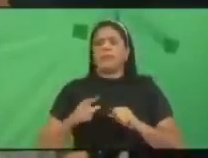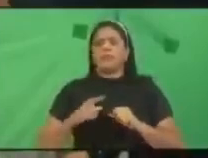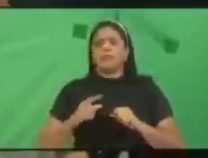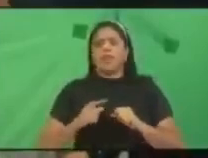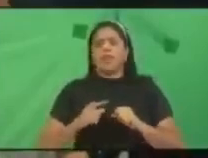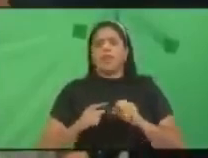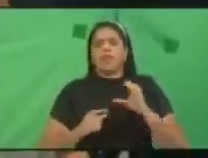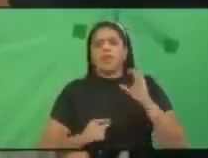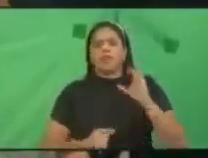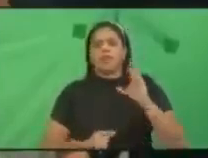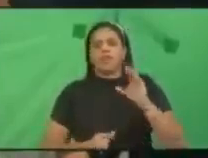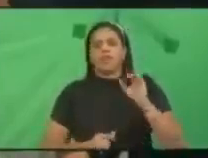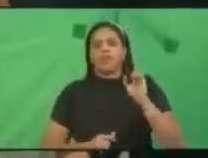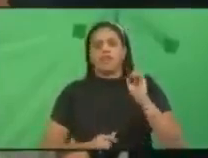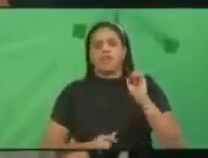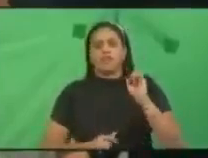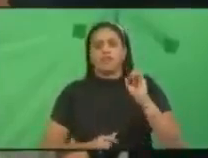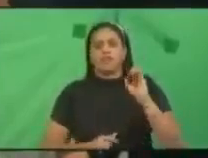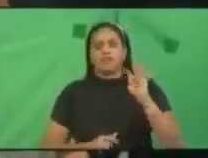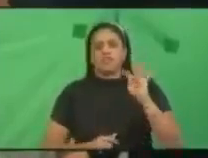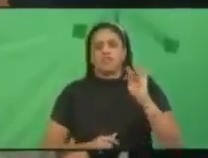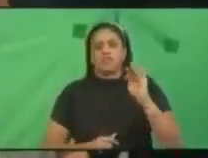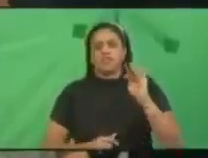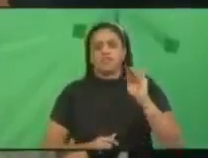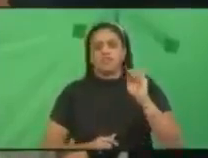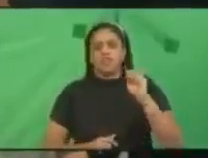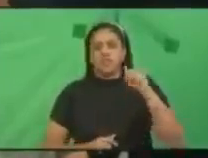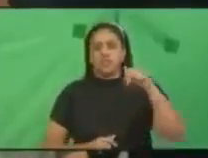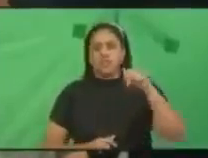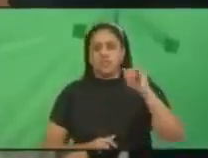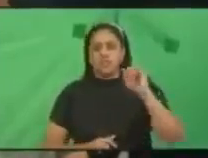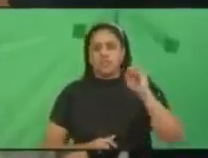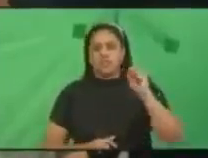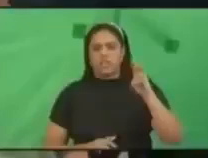propague mais na Índia? Duas coisas.